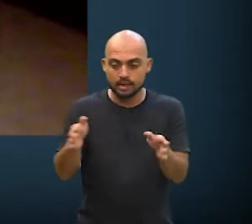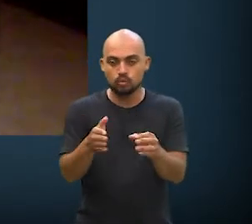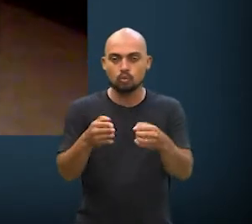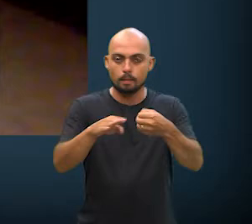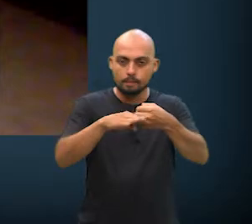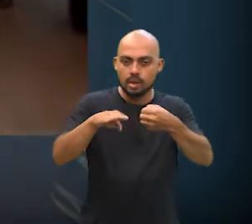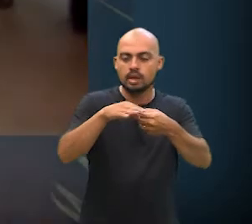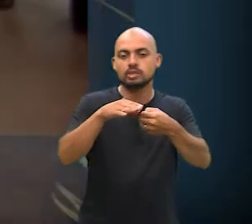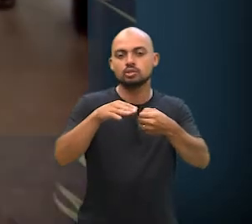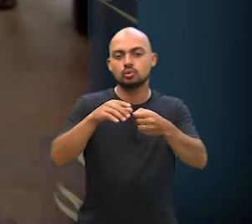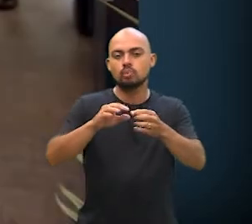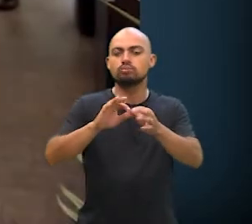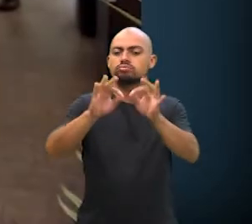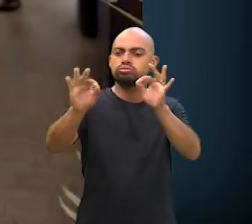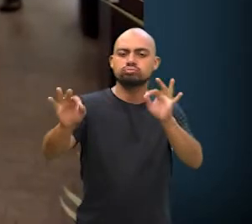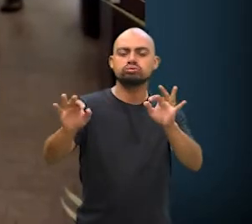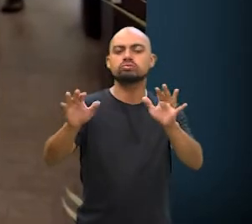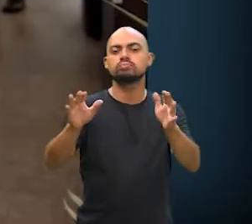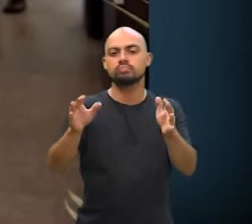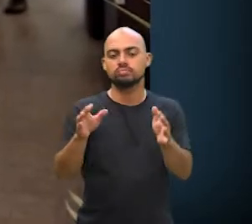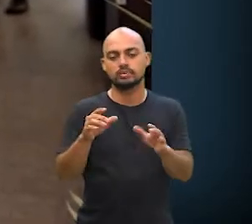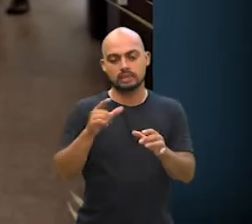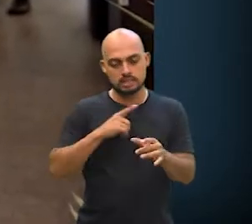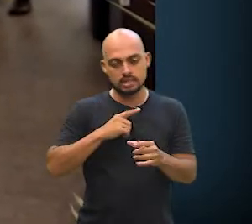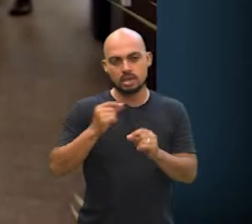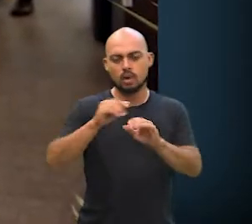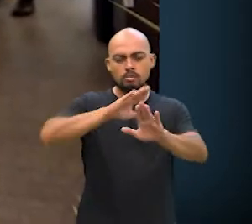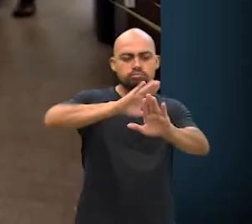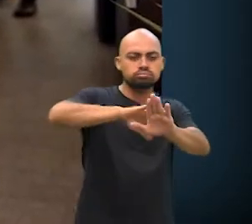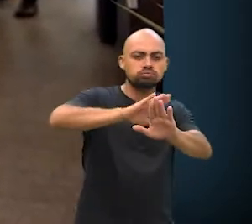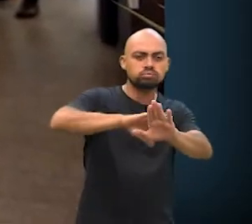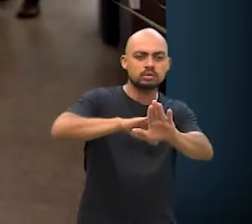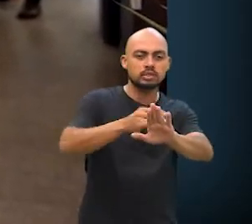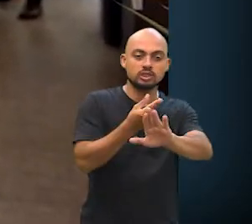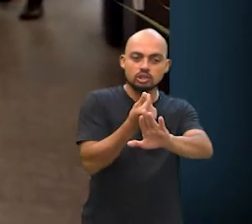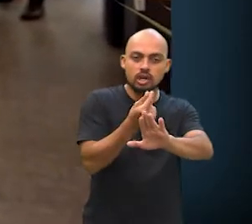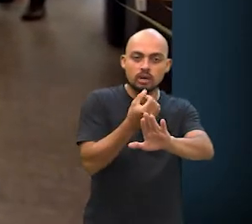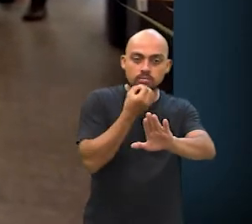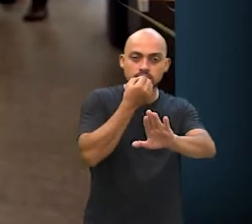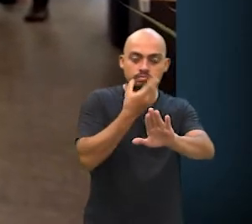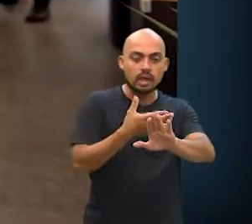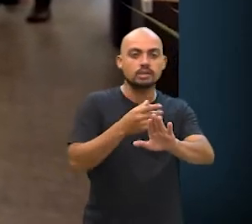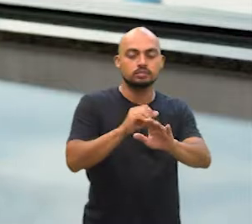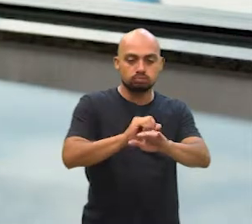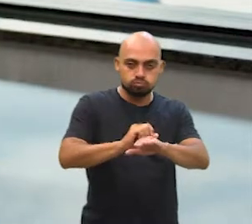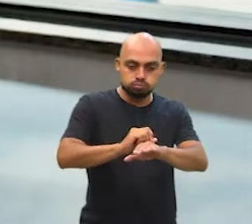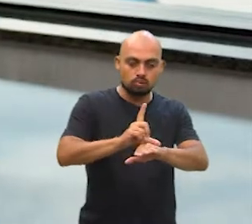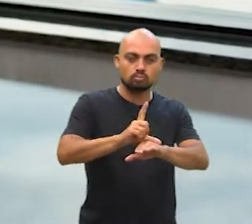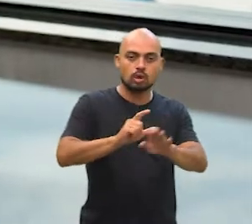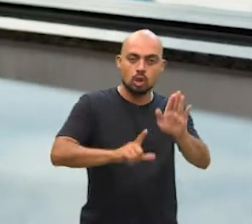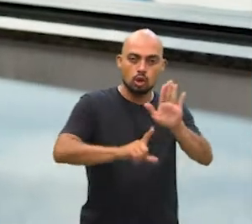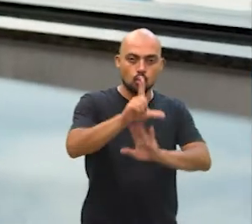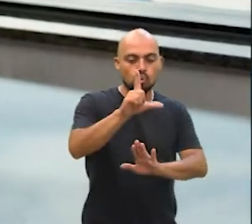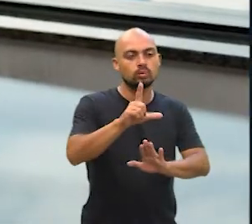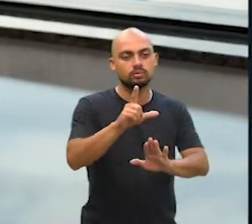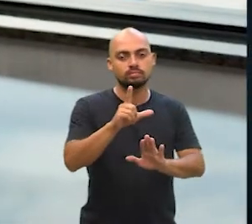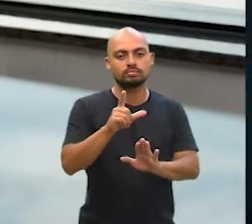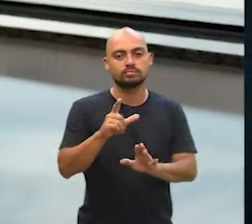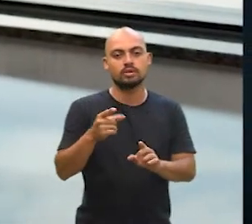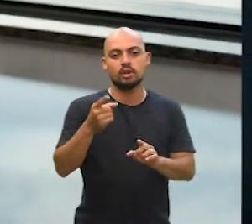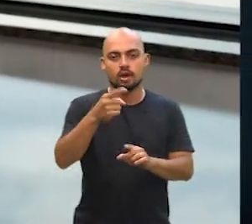trabalho personalizado por trás para trazer bons rendimentos, né, para trazer bons frutos dessa sua aplicação, para que